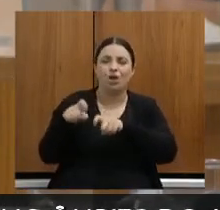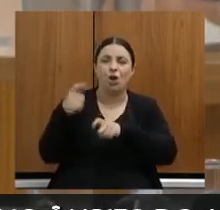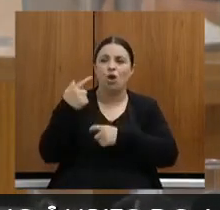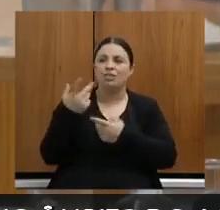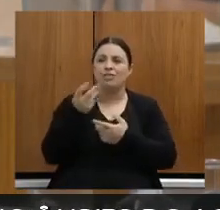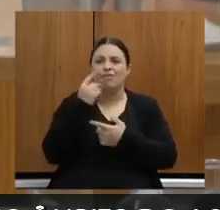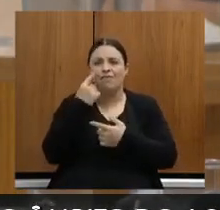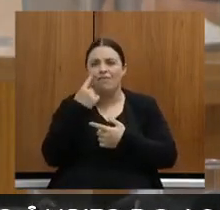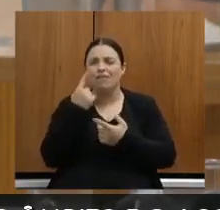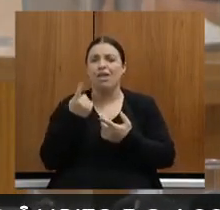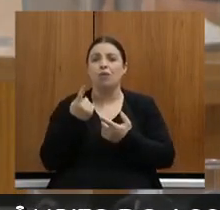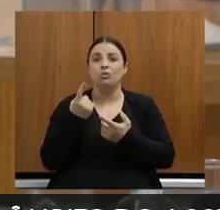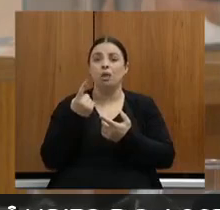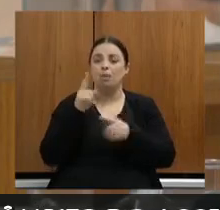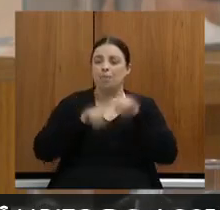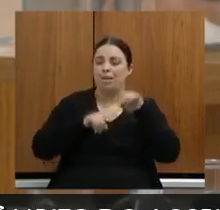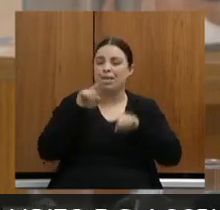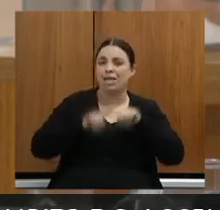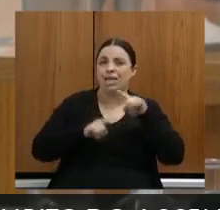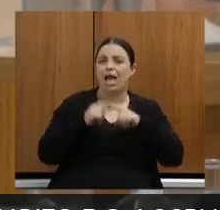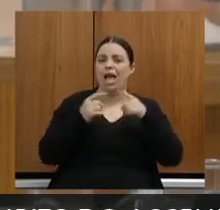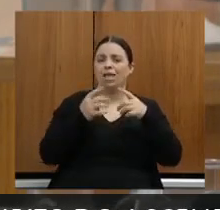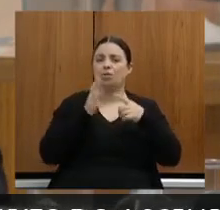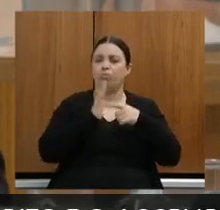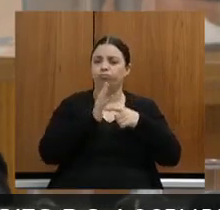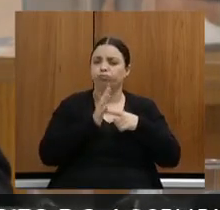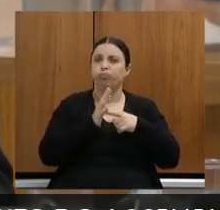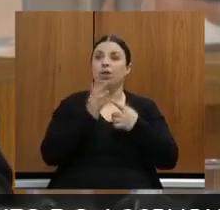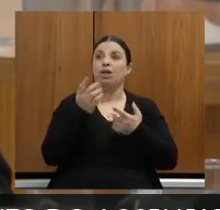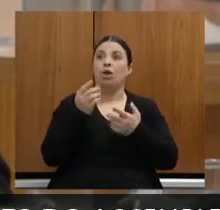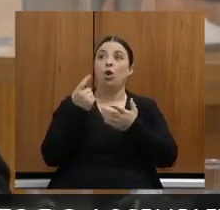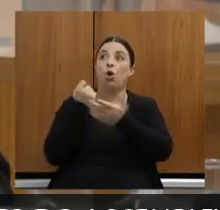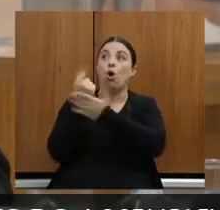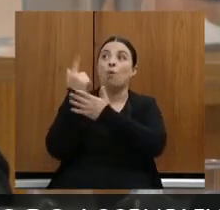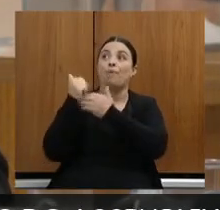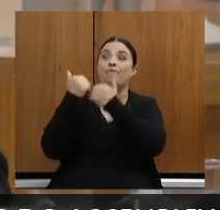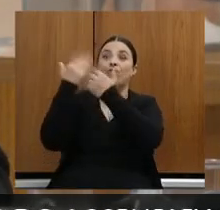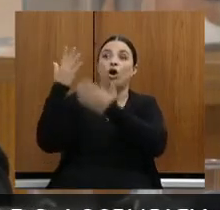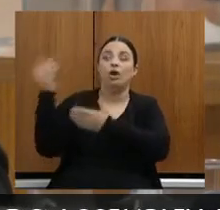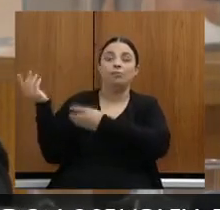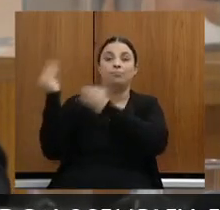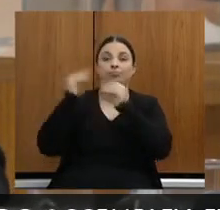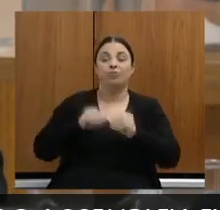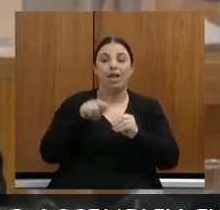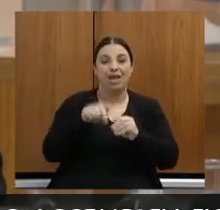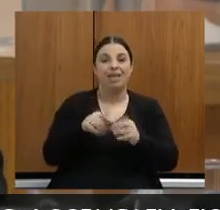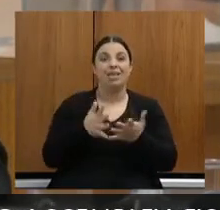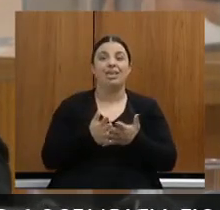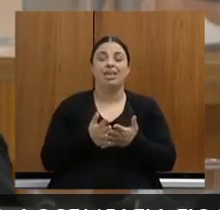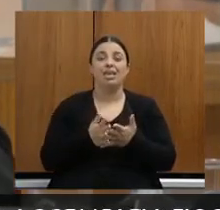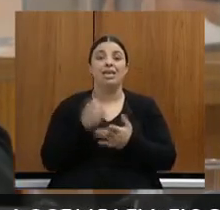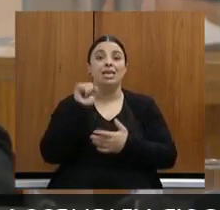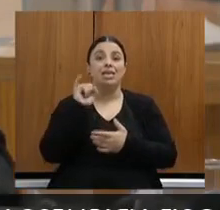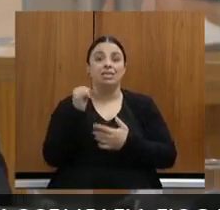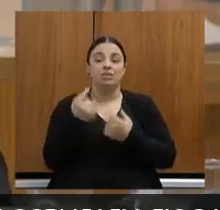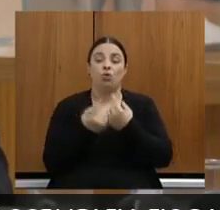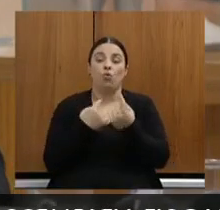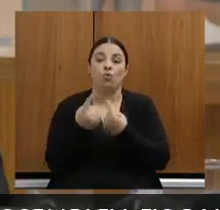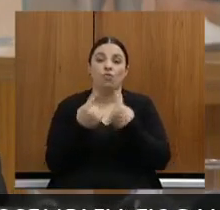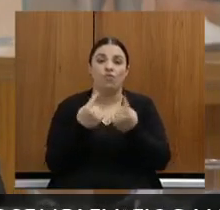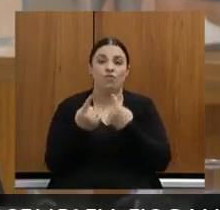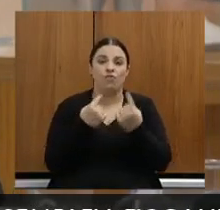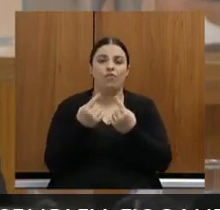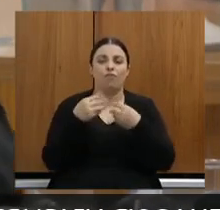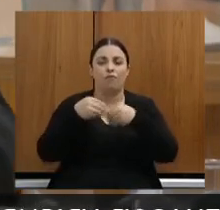produtos importados E se o frete de caminhão né se o frete comum rodoviário já tem seu